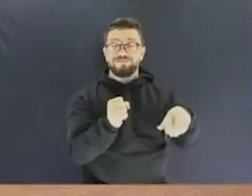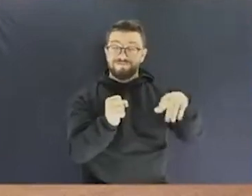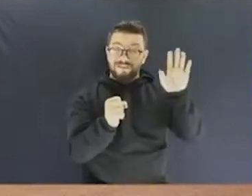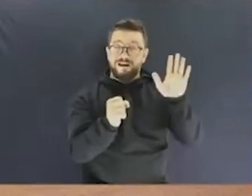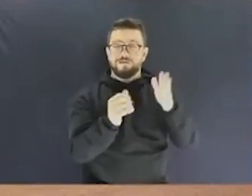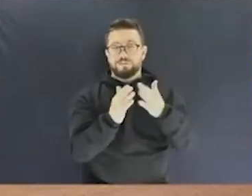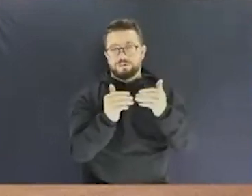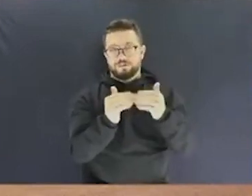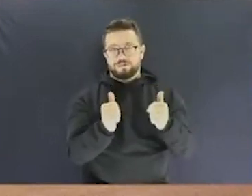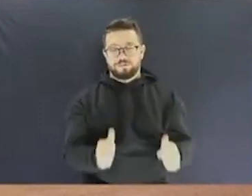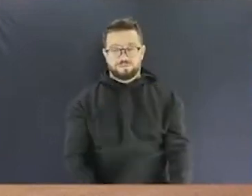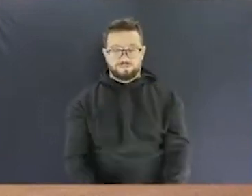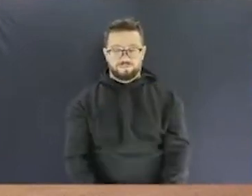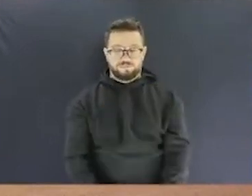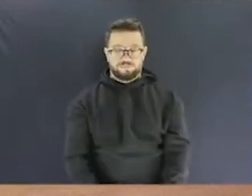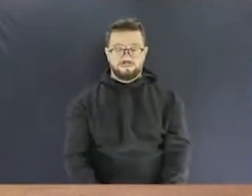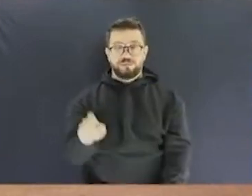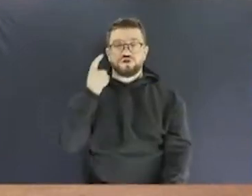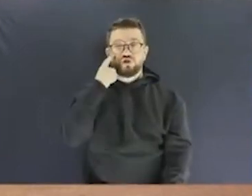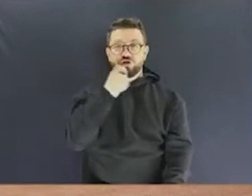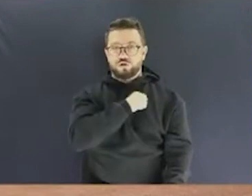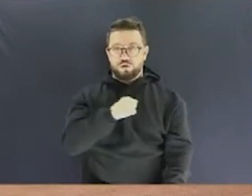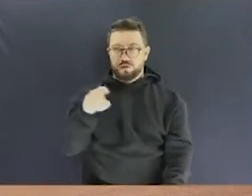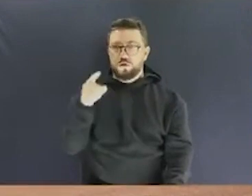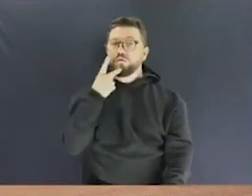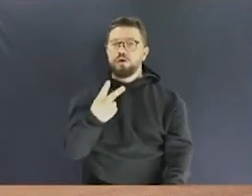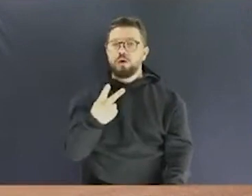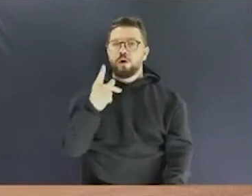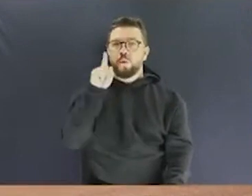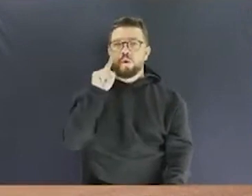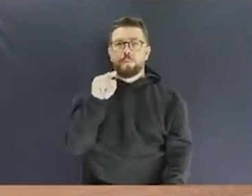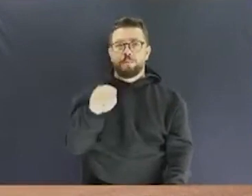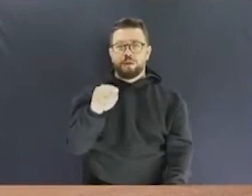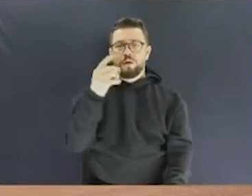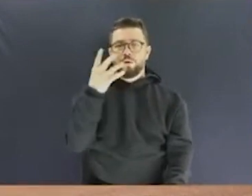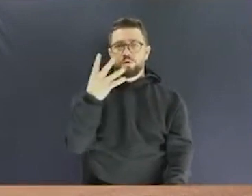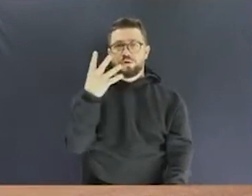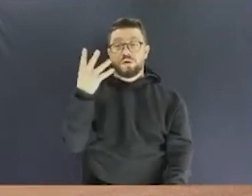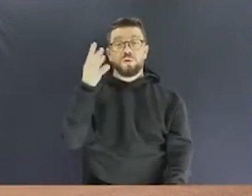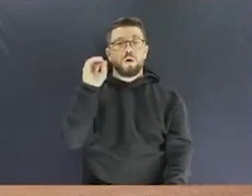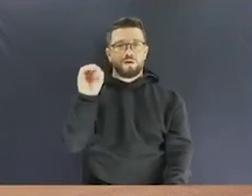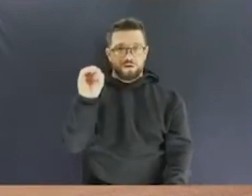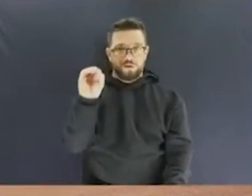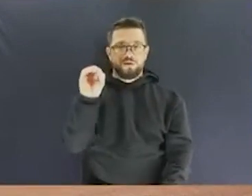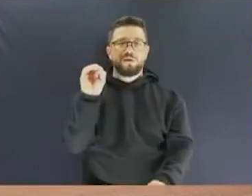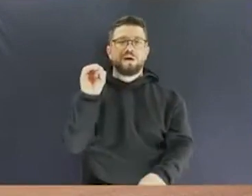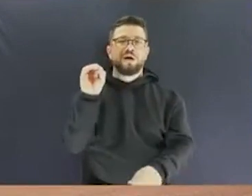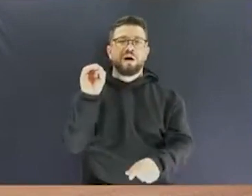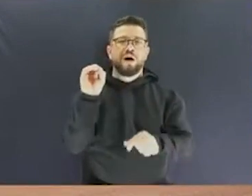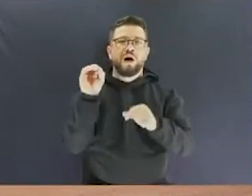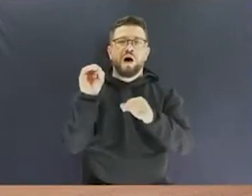pergunta é que a vereadora Jorge já fez, com relação às 1.440 casas da Coab, se existe prazo para entrega, se está dentro